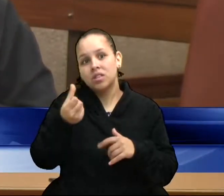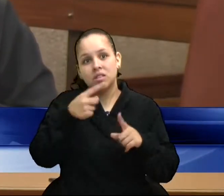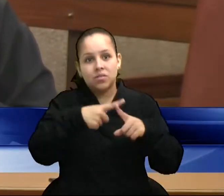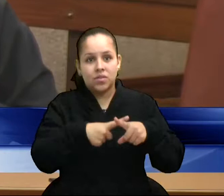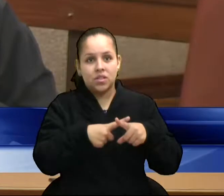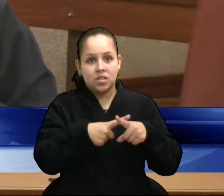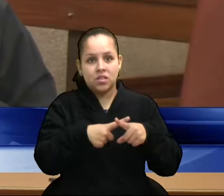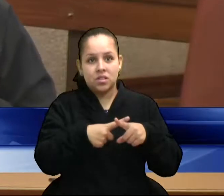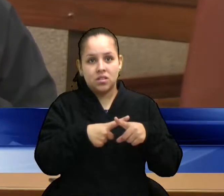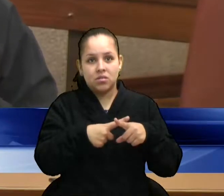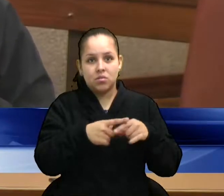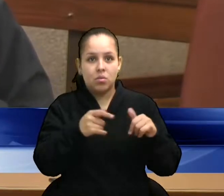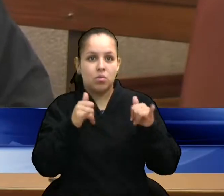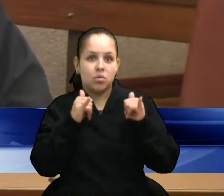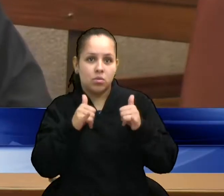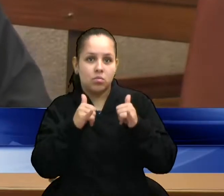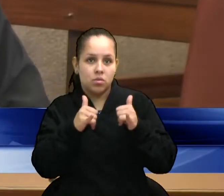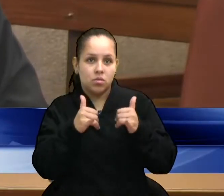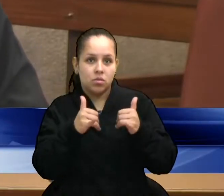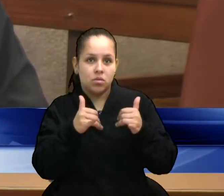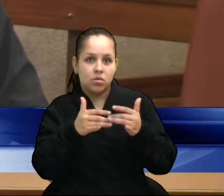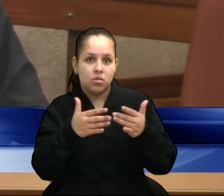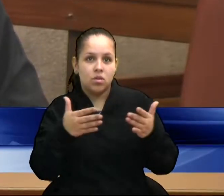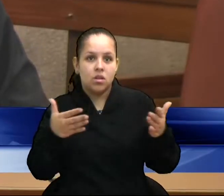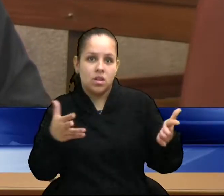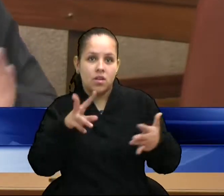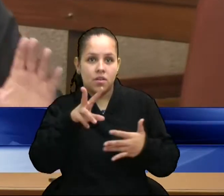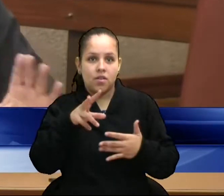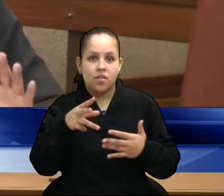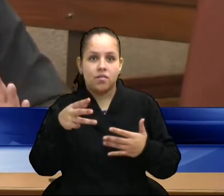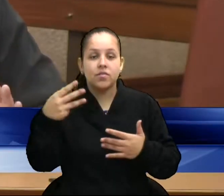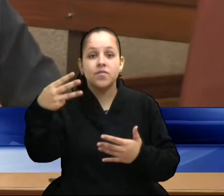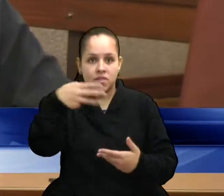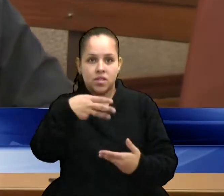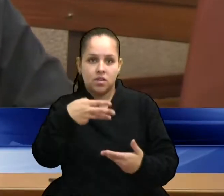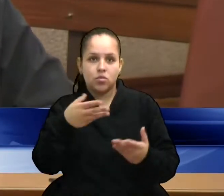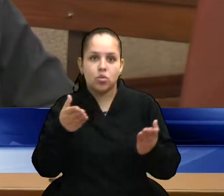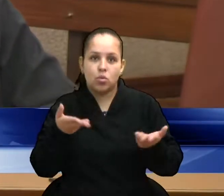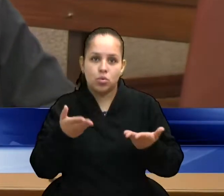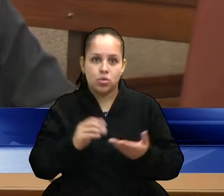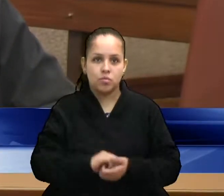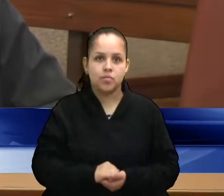transporte coletivo operado pela Aviação Santa Teresa hoje, né? Então eu iniciaria fazendo